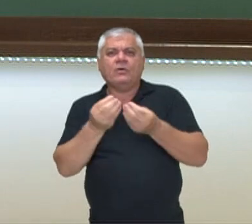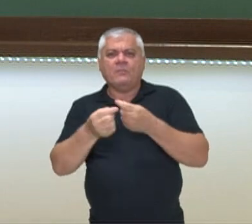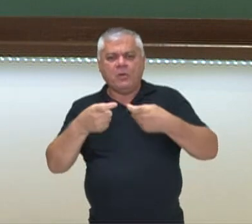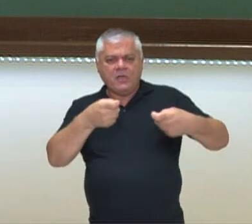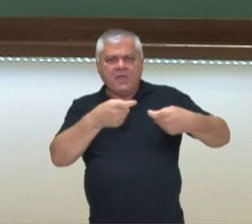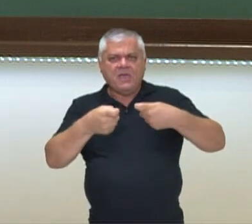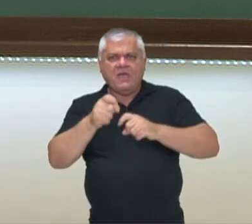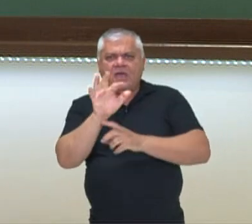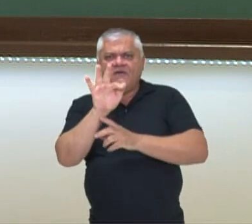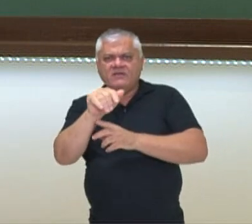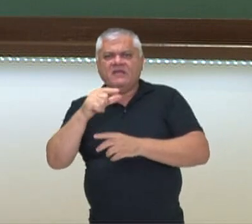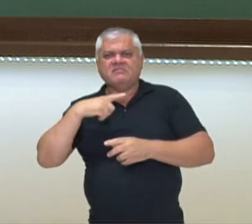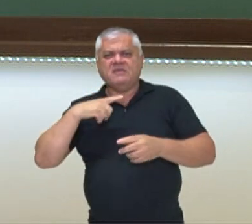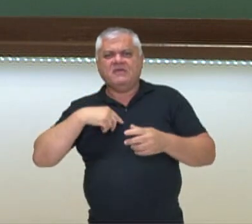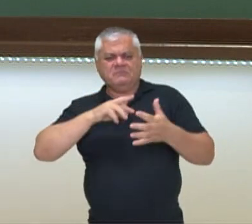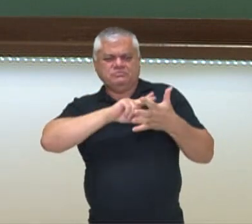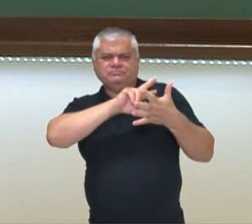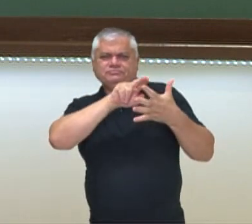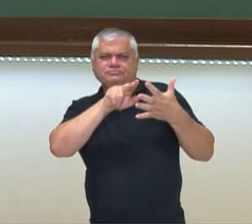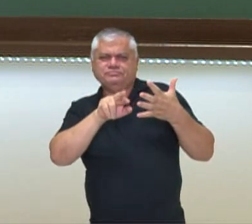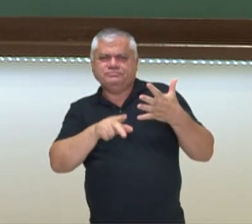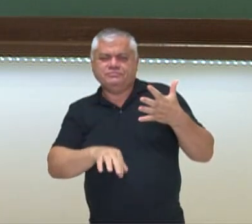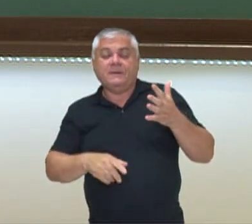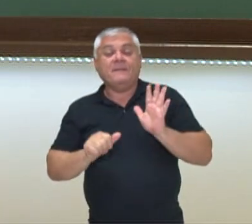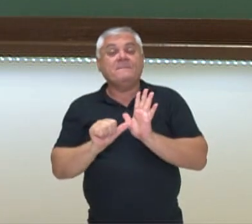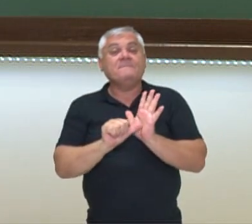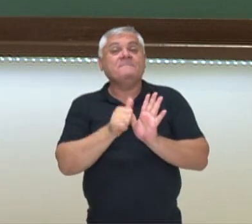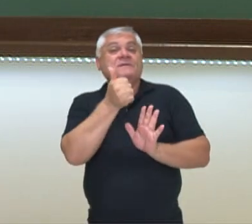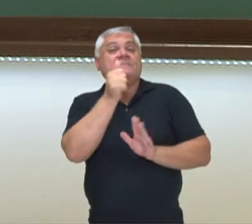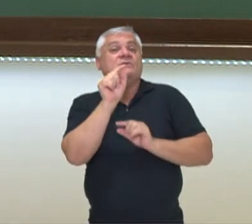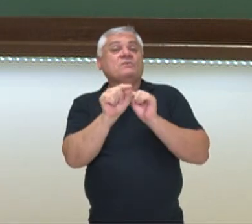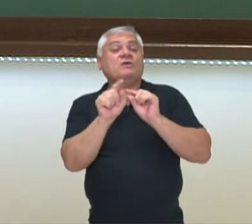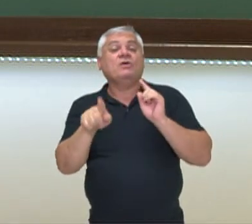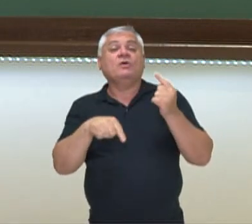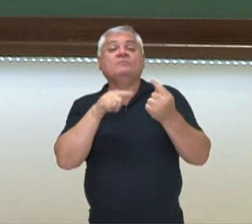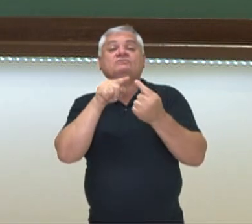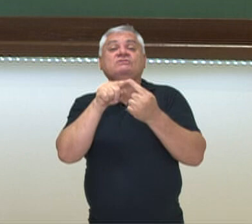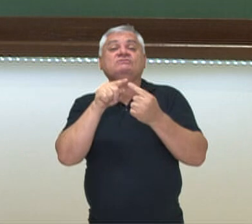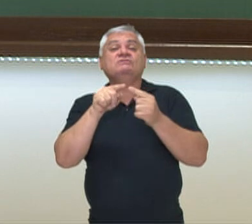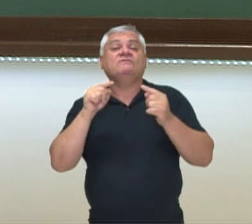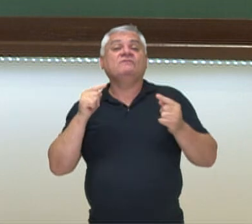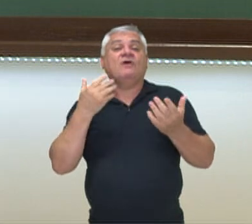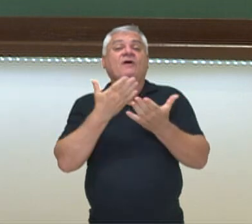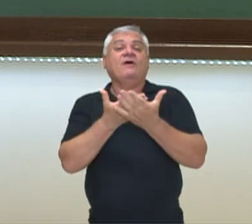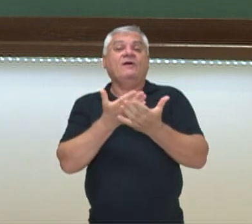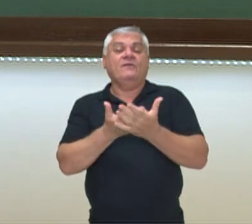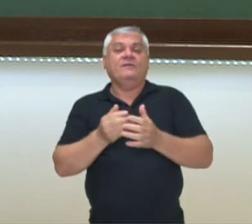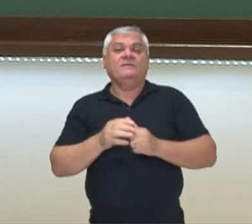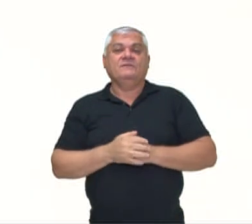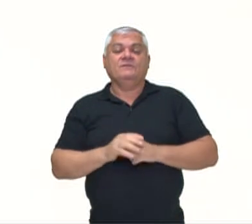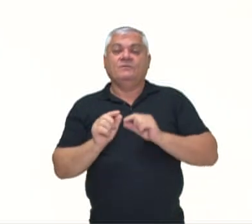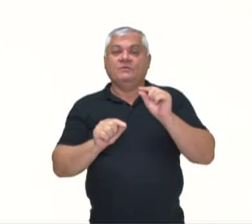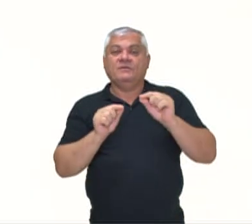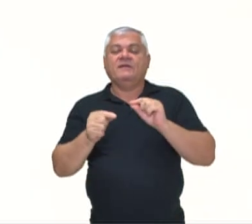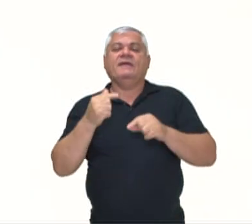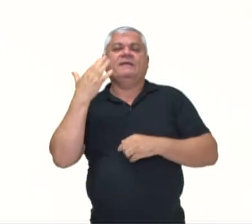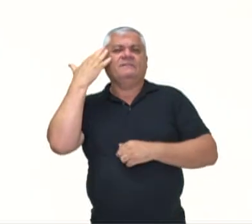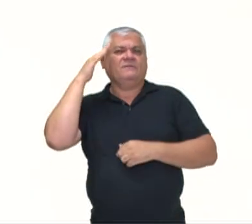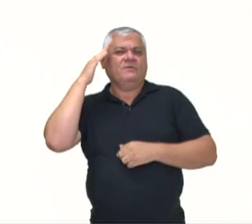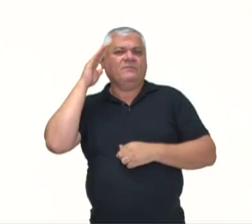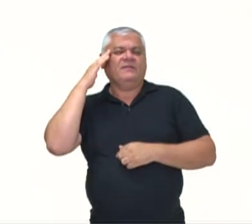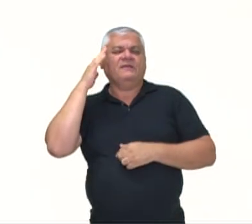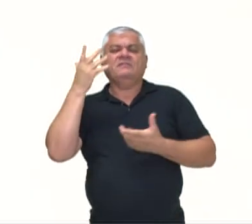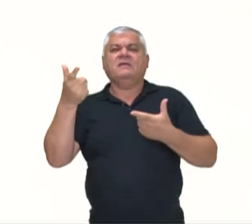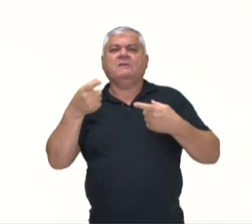envolve vários aspectos. Mas, primeiramente, vamos pensar no objetivo que teremos que atingir hoje, que é compreender a importância da